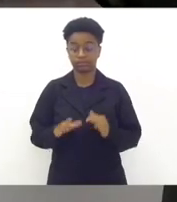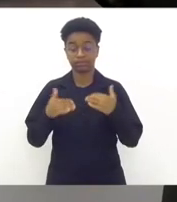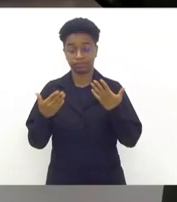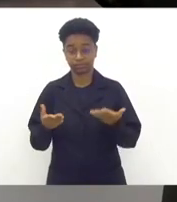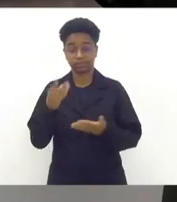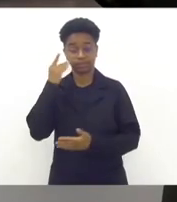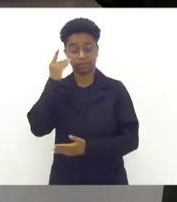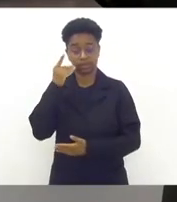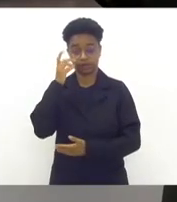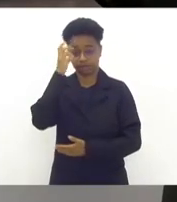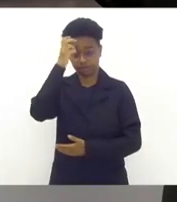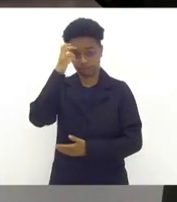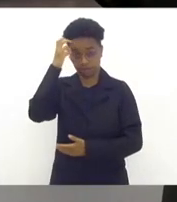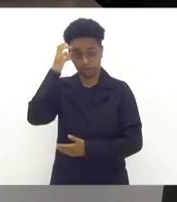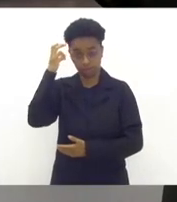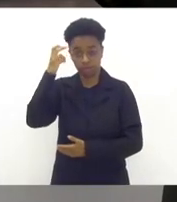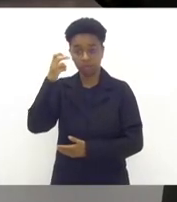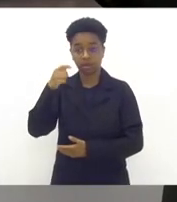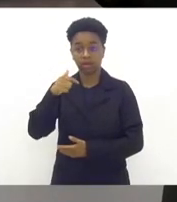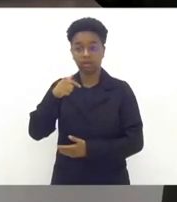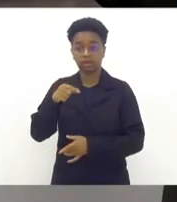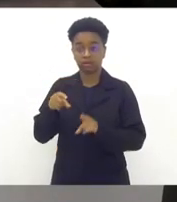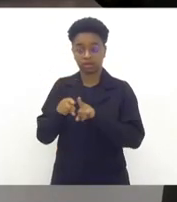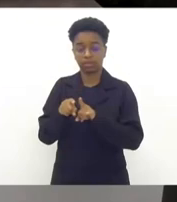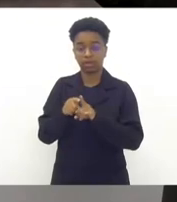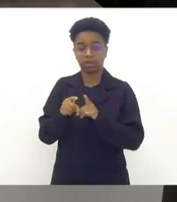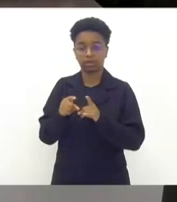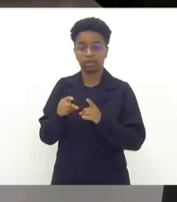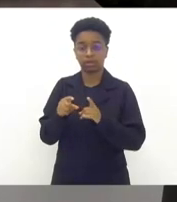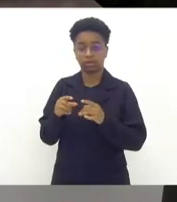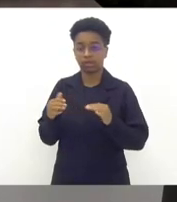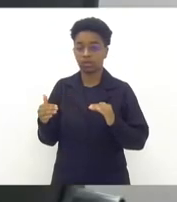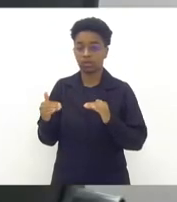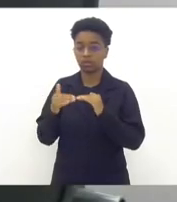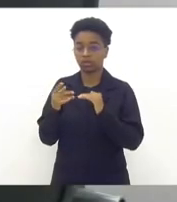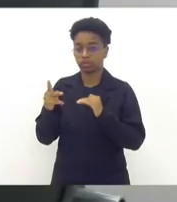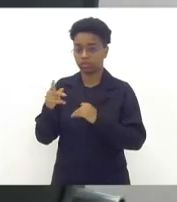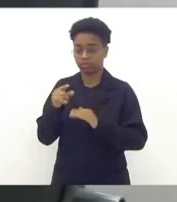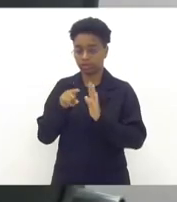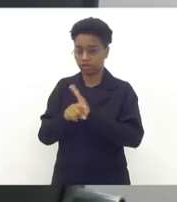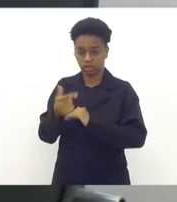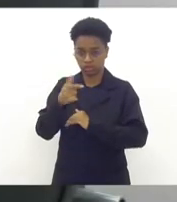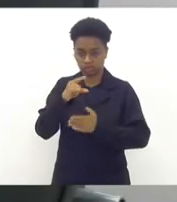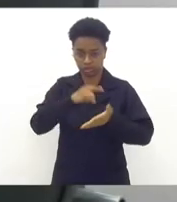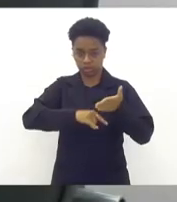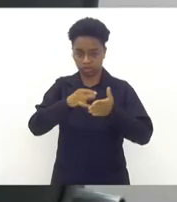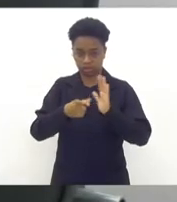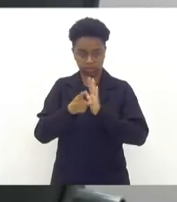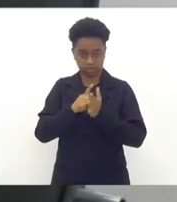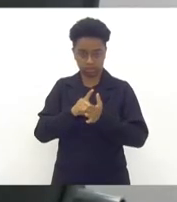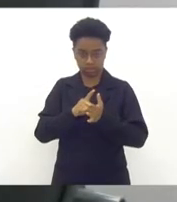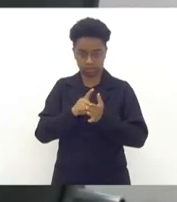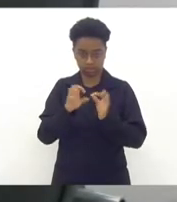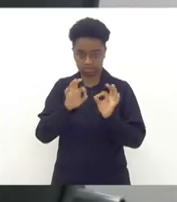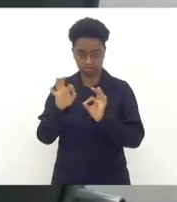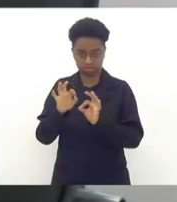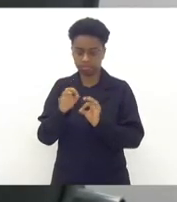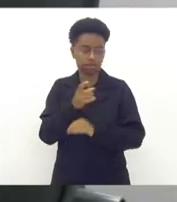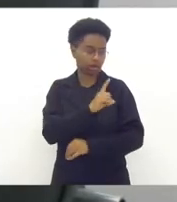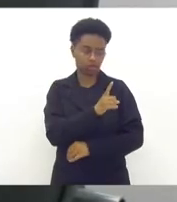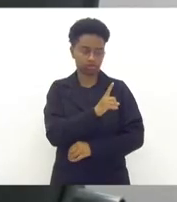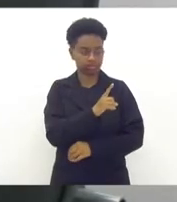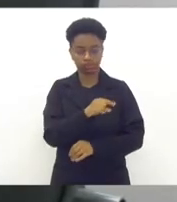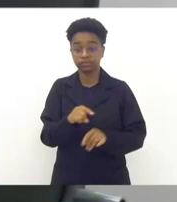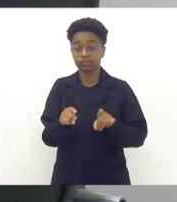até corroborando com a sua pergunta, isso, não havia um mandado antes pedido. Não. E você